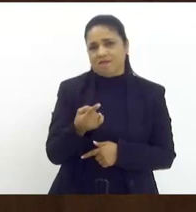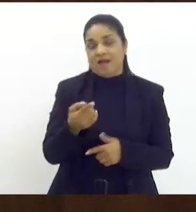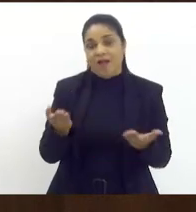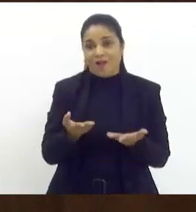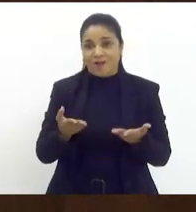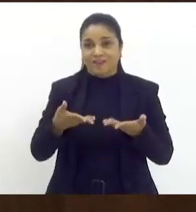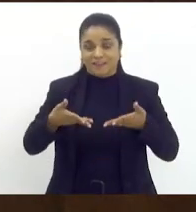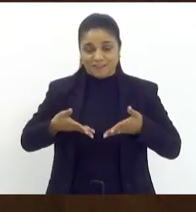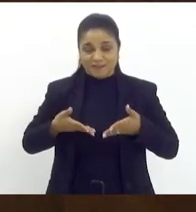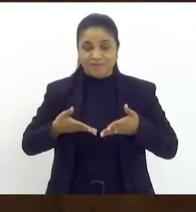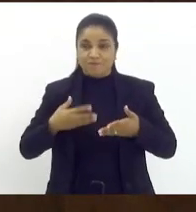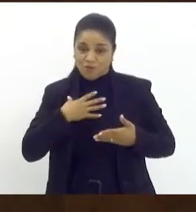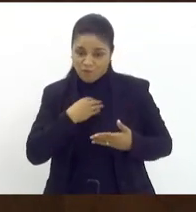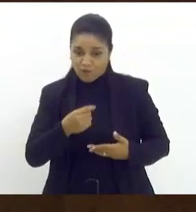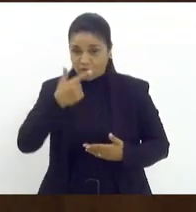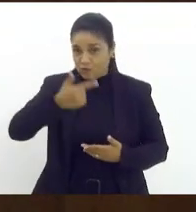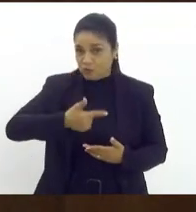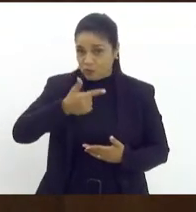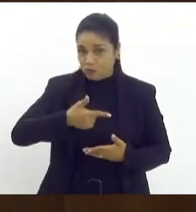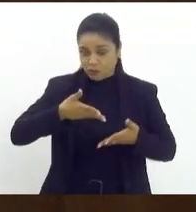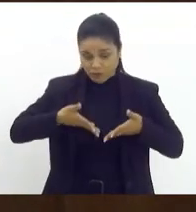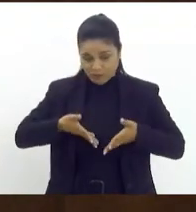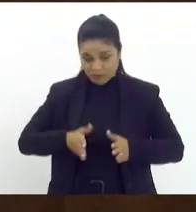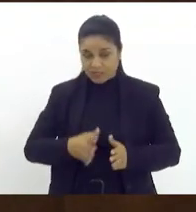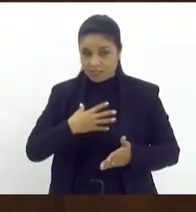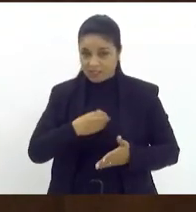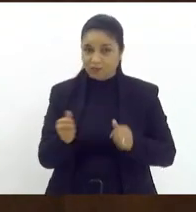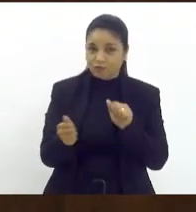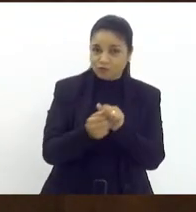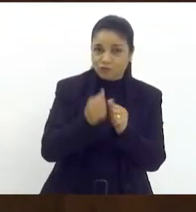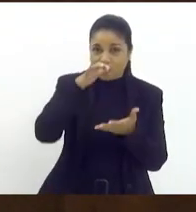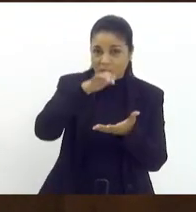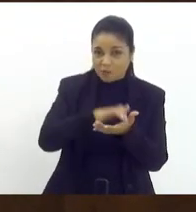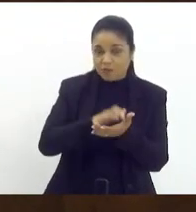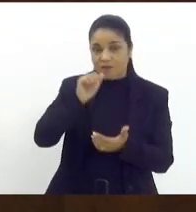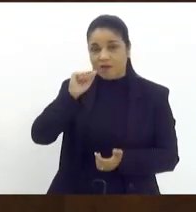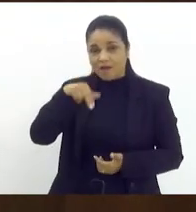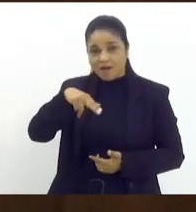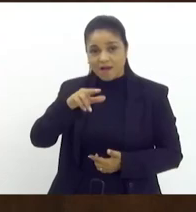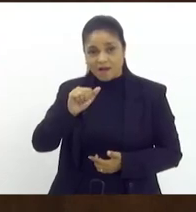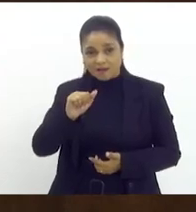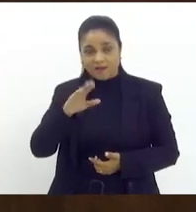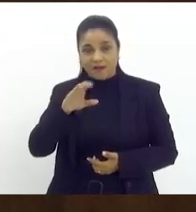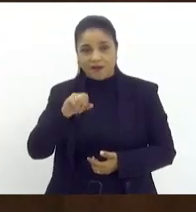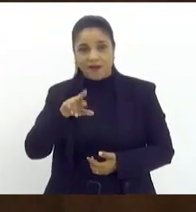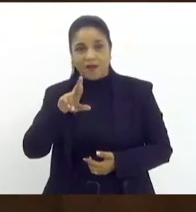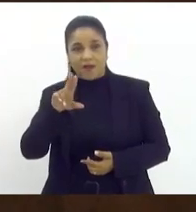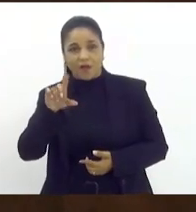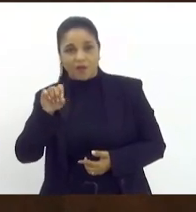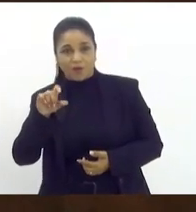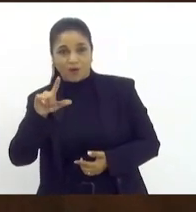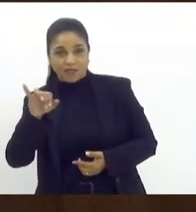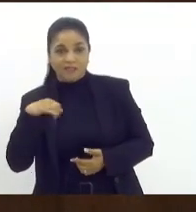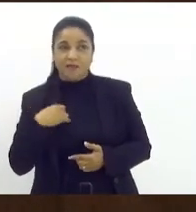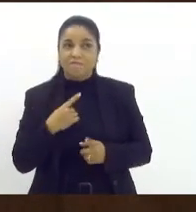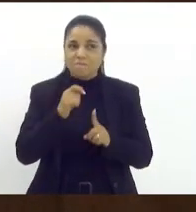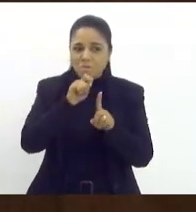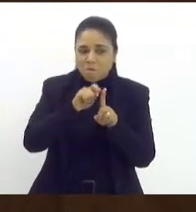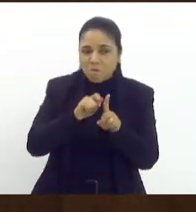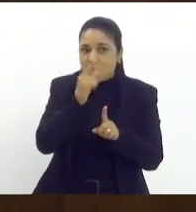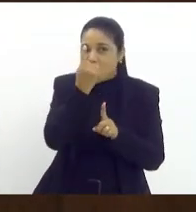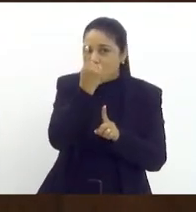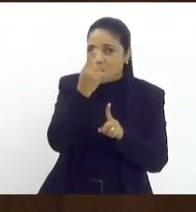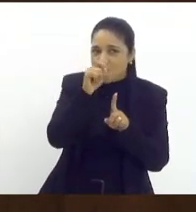Joaquim aí meu segundo filho junto da Ana Carolina na minha companheira falta menos de um mês e meio Vamos ver eu acho que ele tá com mais pressa